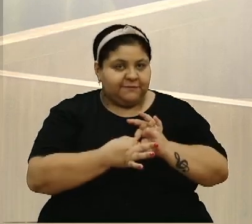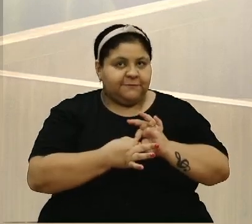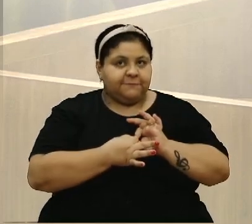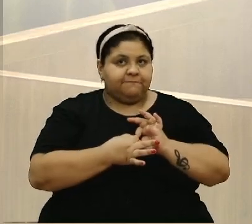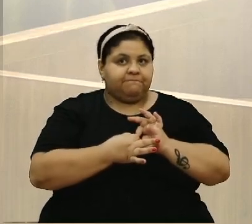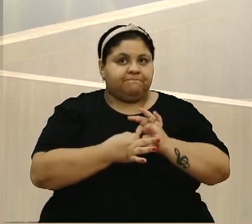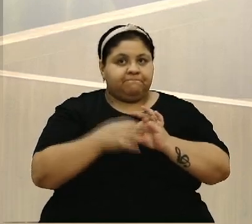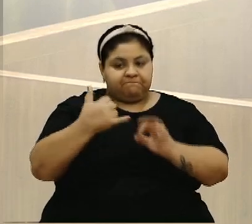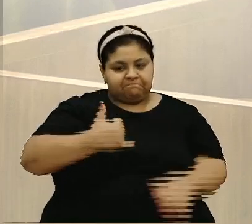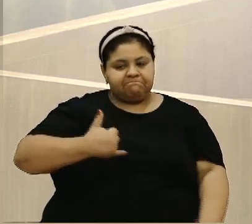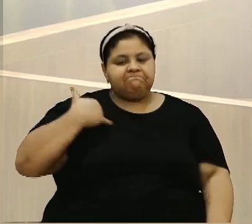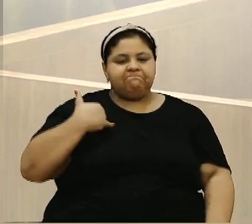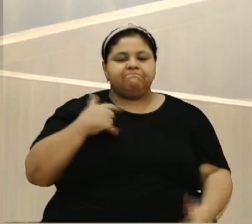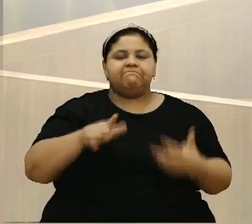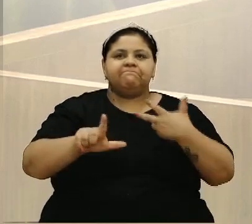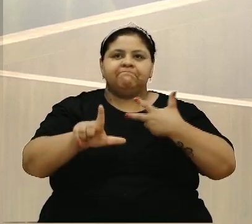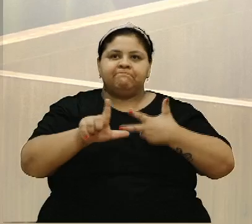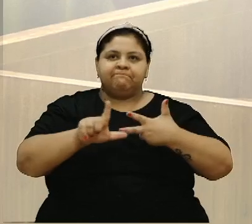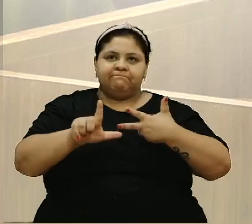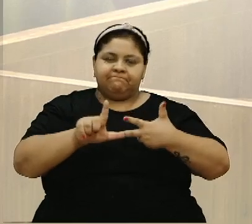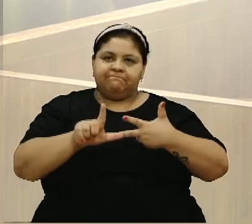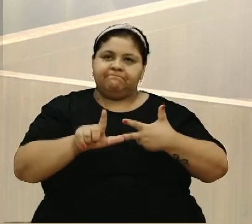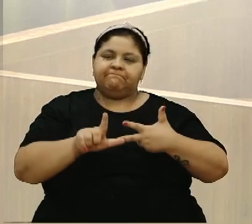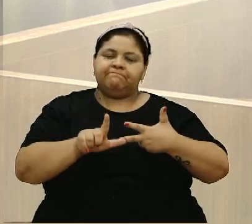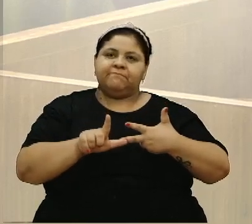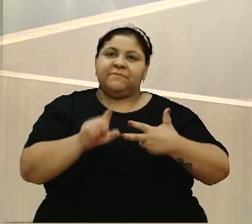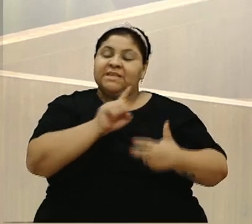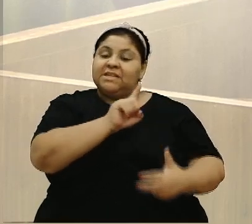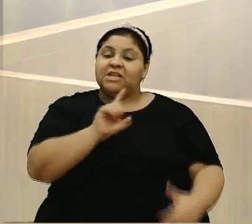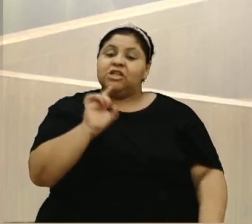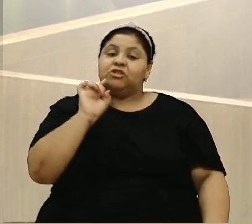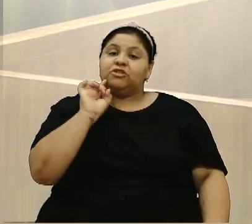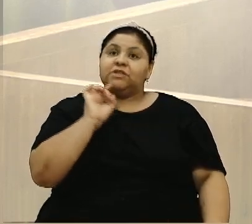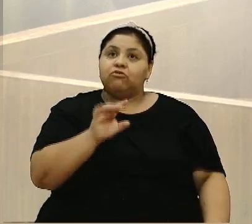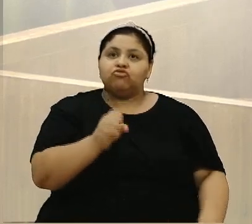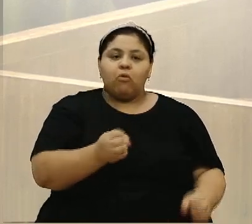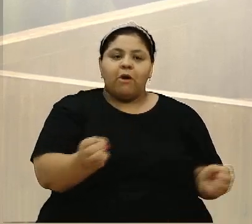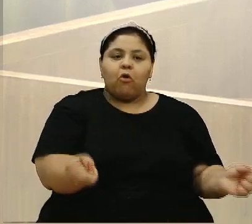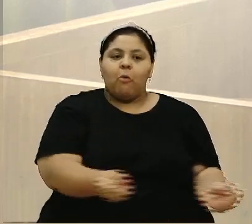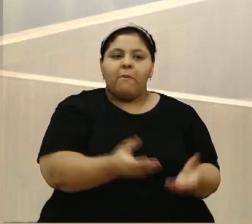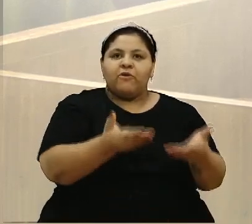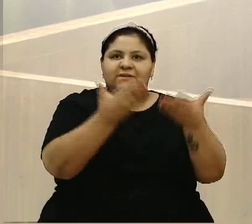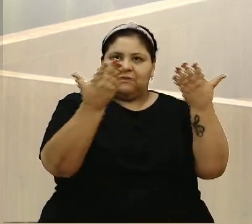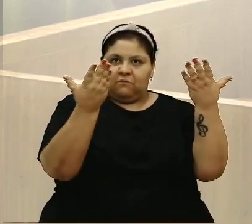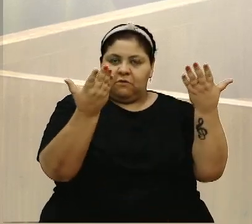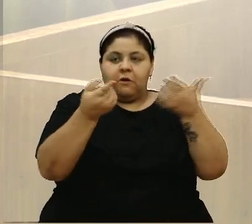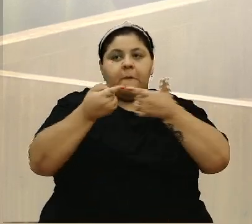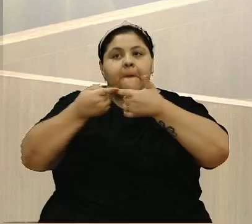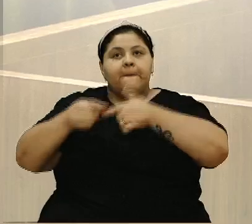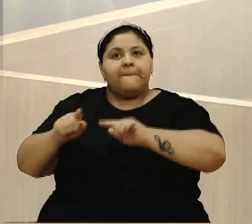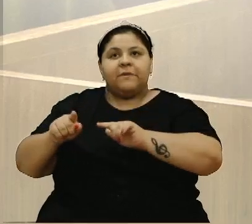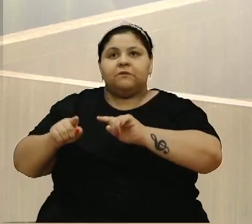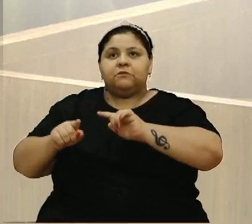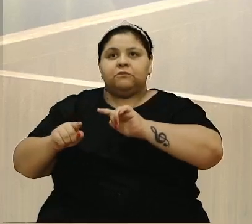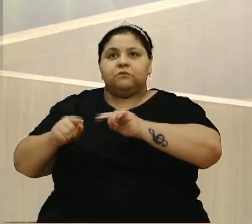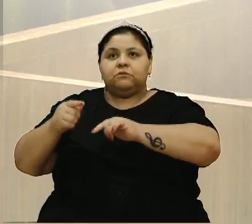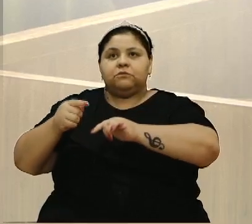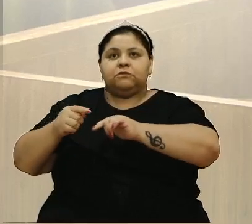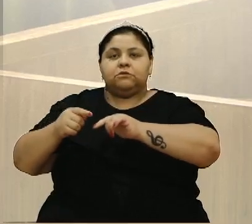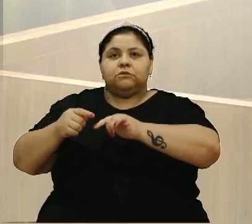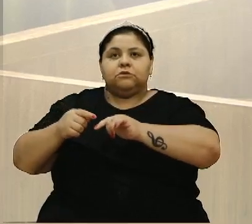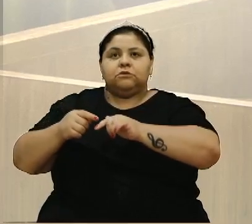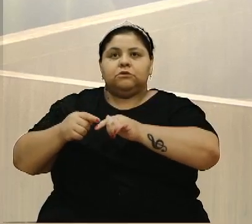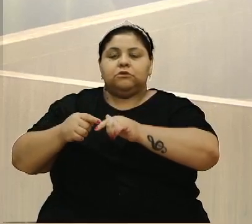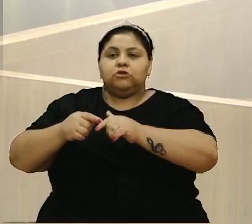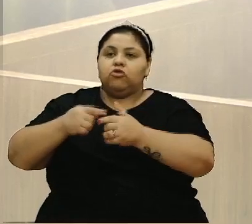aniversário do nosso Legislativo seja não apenas uma comemoração, mas uma renovação do nosso compromisso